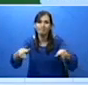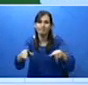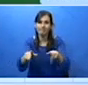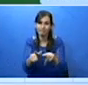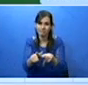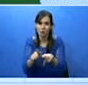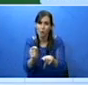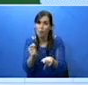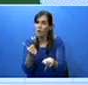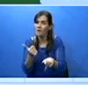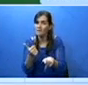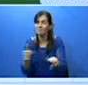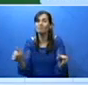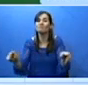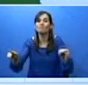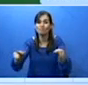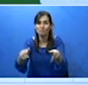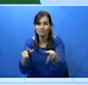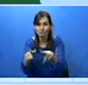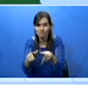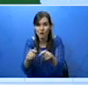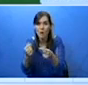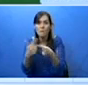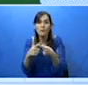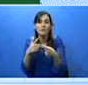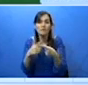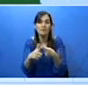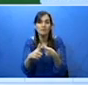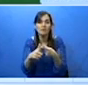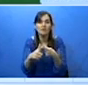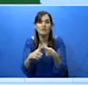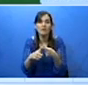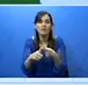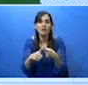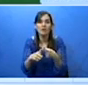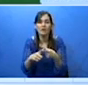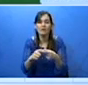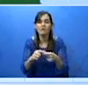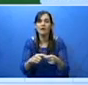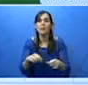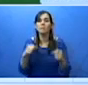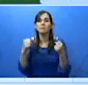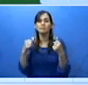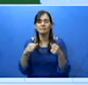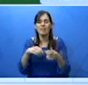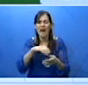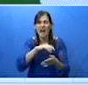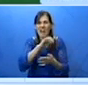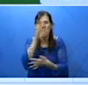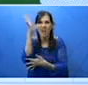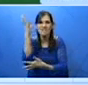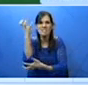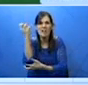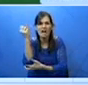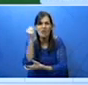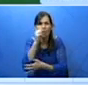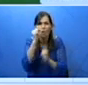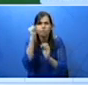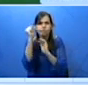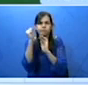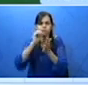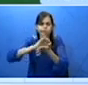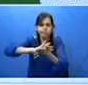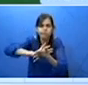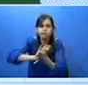dos cerrados que habita. Essa devastação ocorre para que haja plantações de soja e criação de pastos para